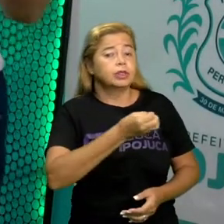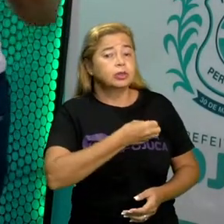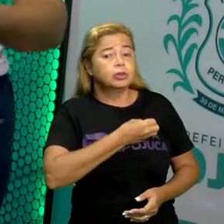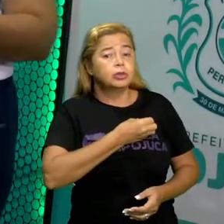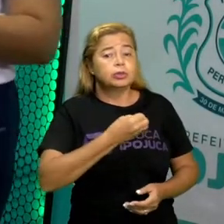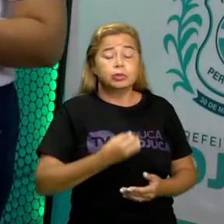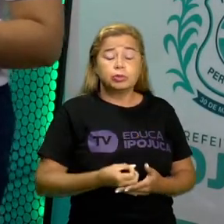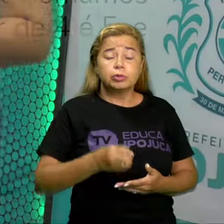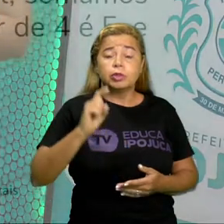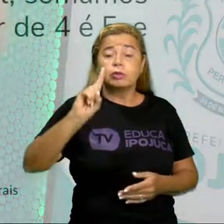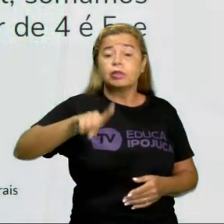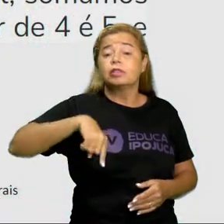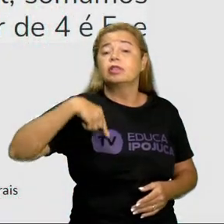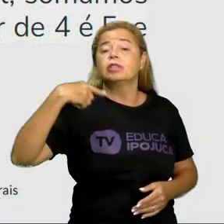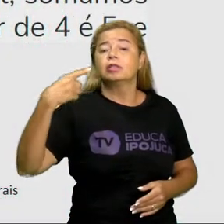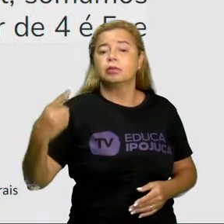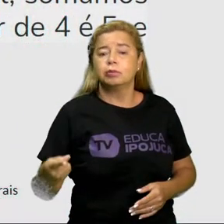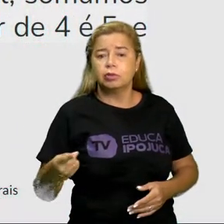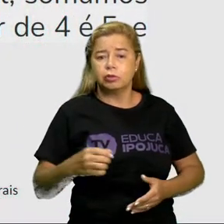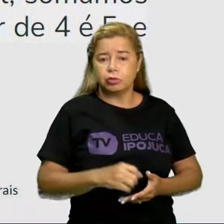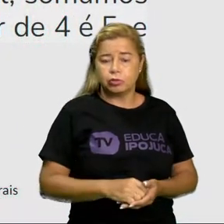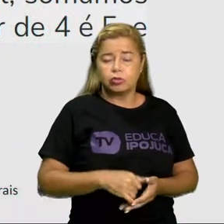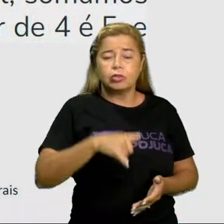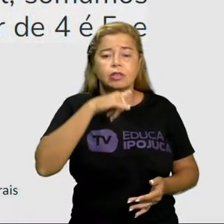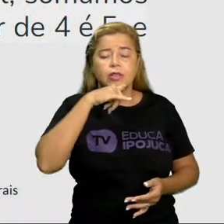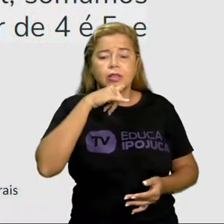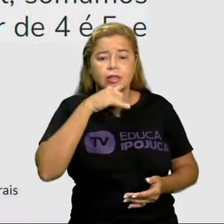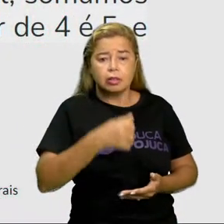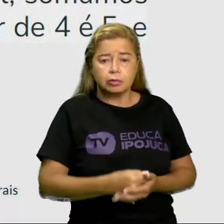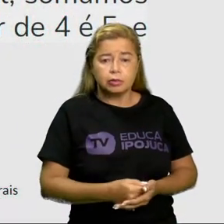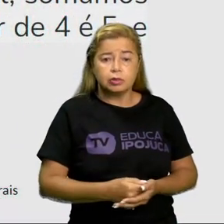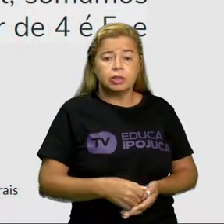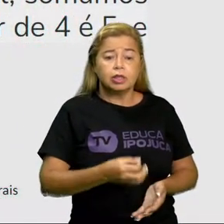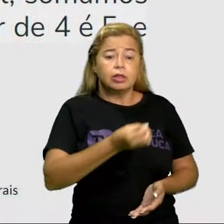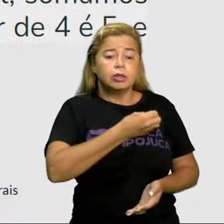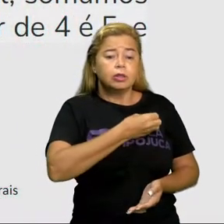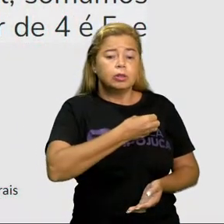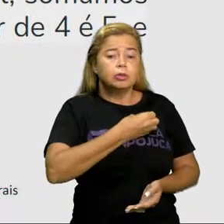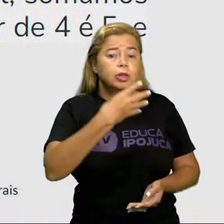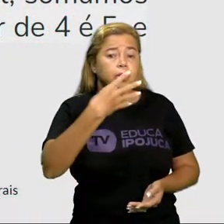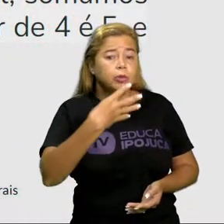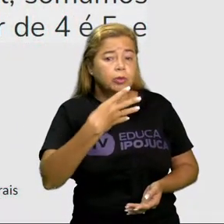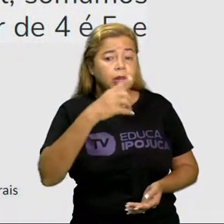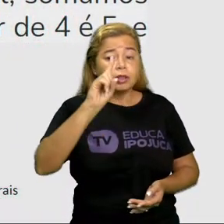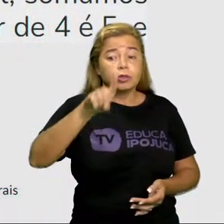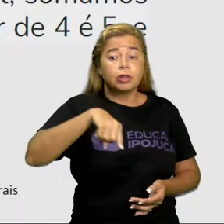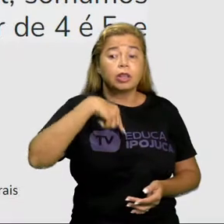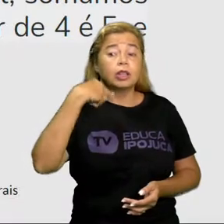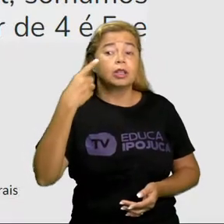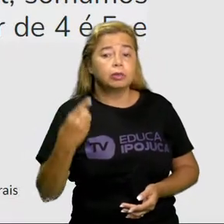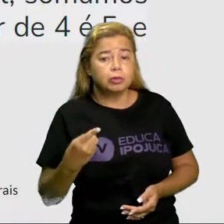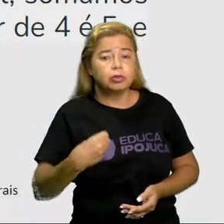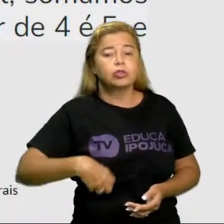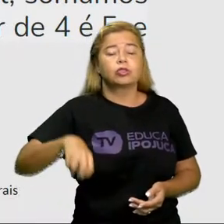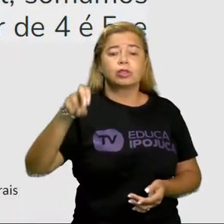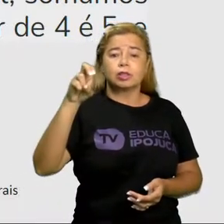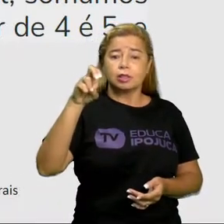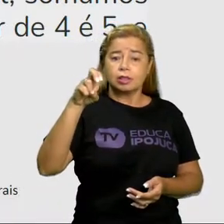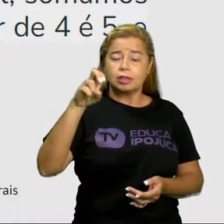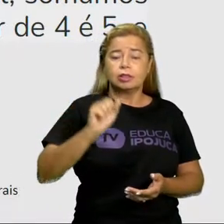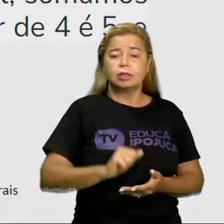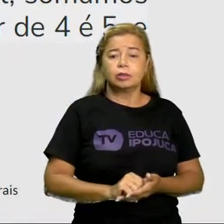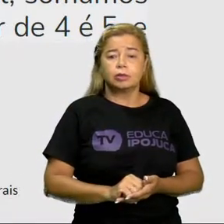depois do 4? Então, o sucessor do 4, ele é o 5. O sucessor do 12 é o 13.